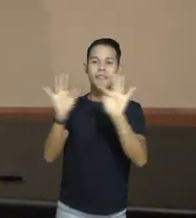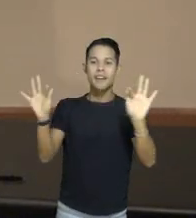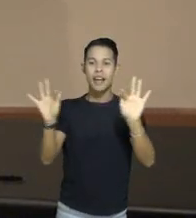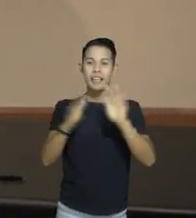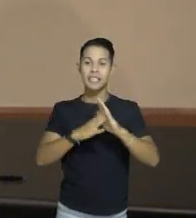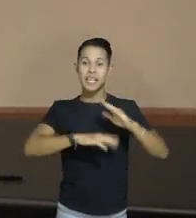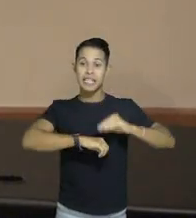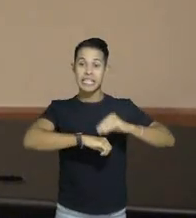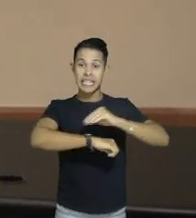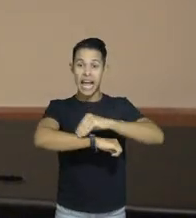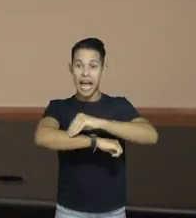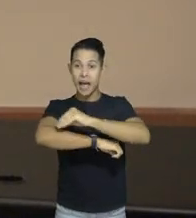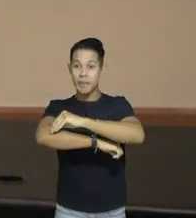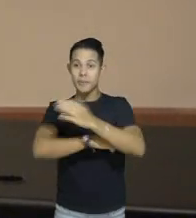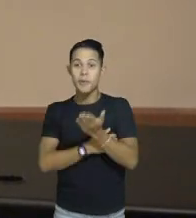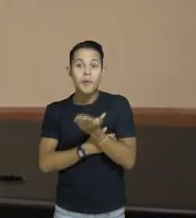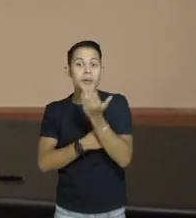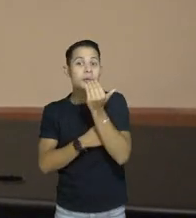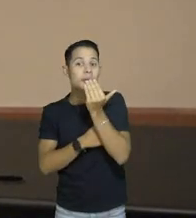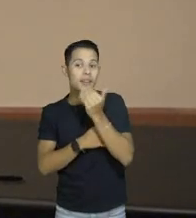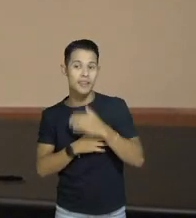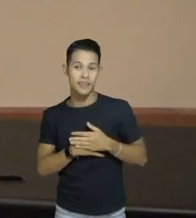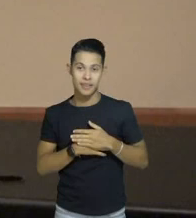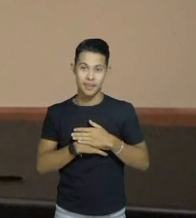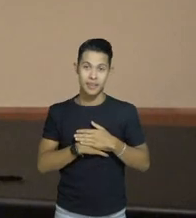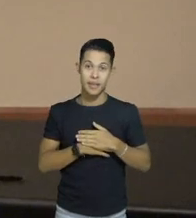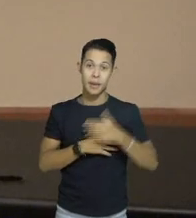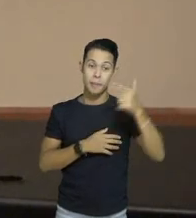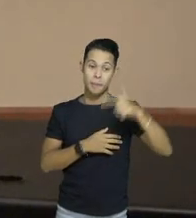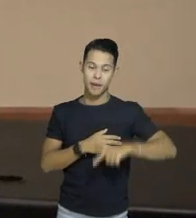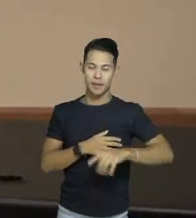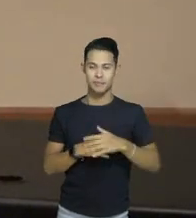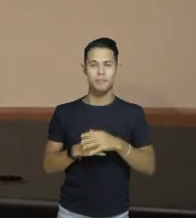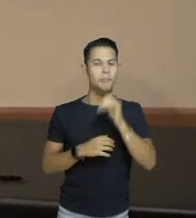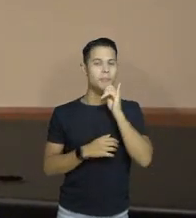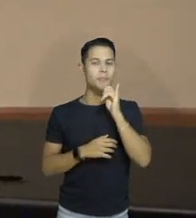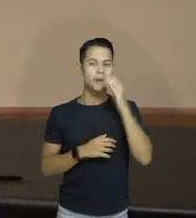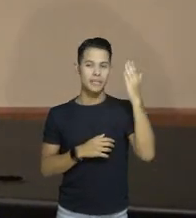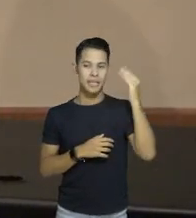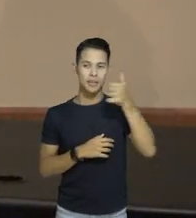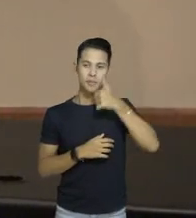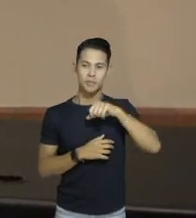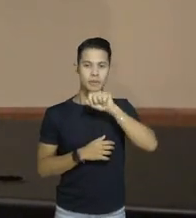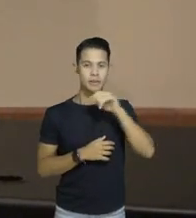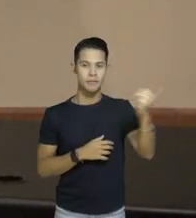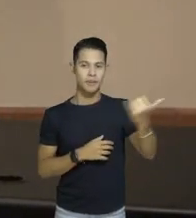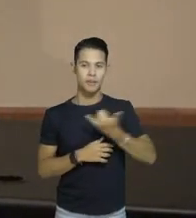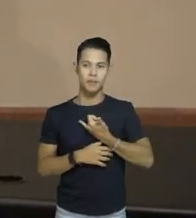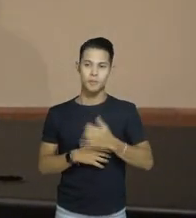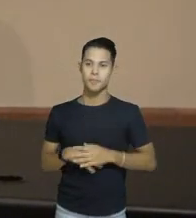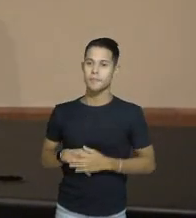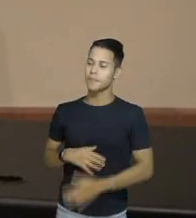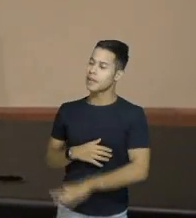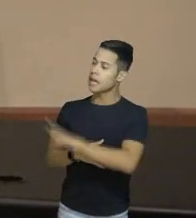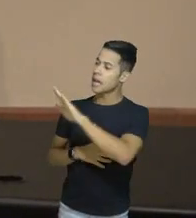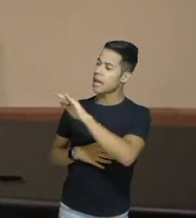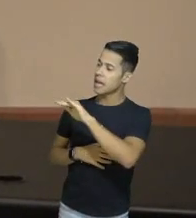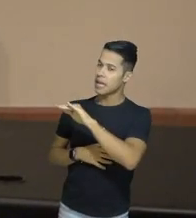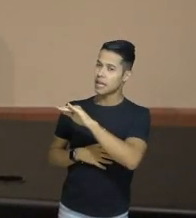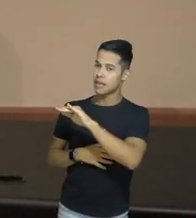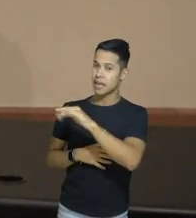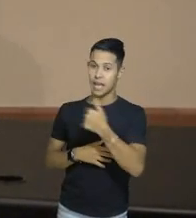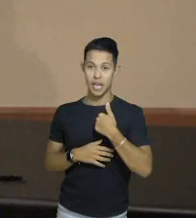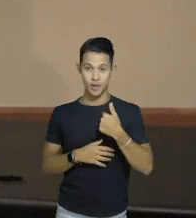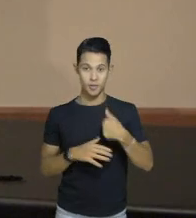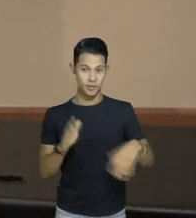mosca. Me veio um exemplo agora. Outro dia, uma mãe falou assim, Grace, quando eu cheguei em casa louca do trabalho, e